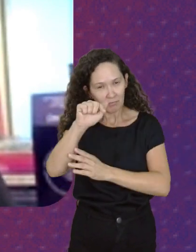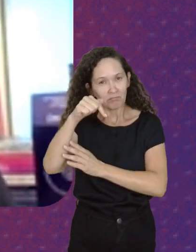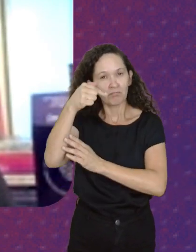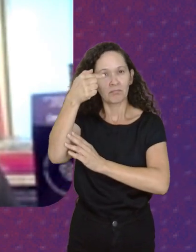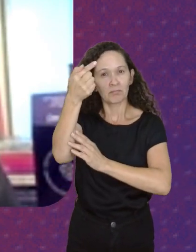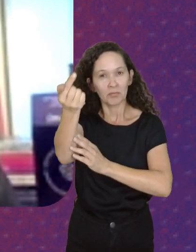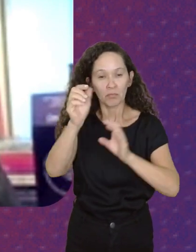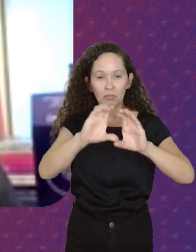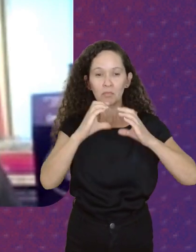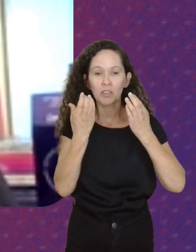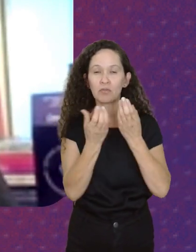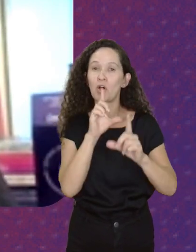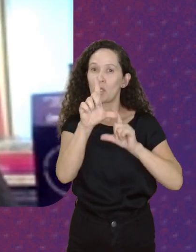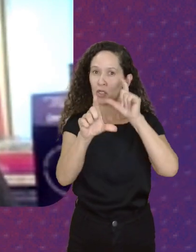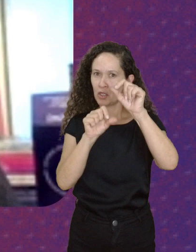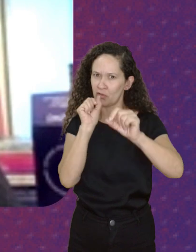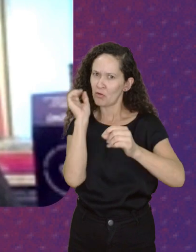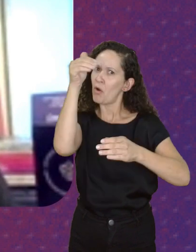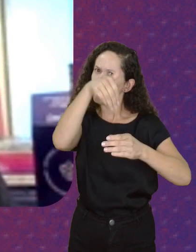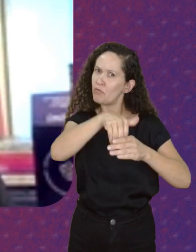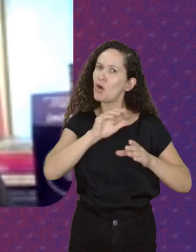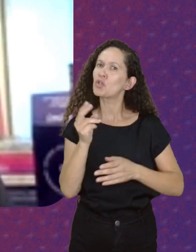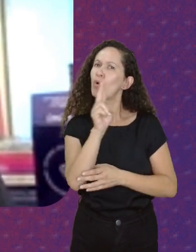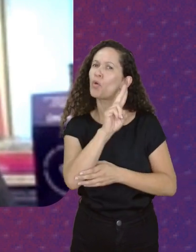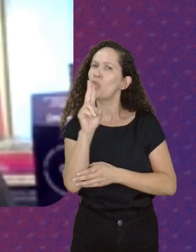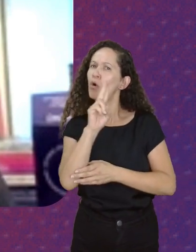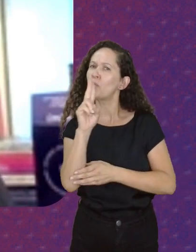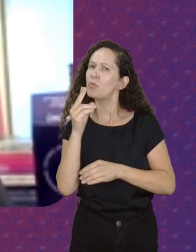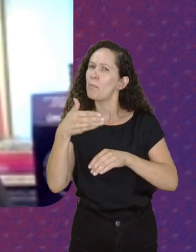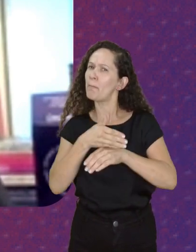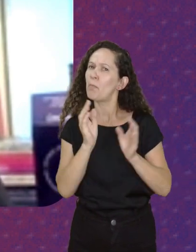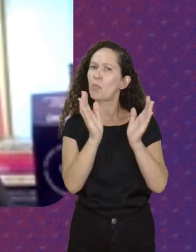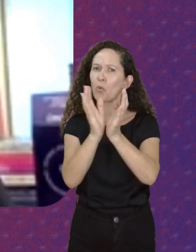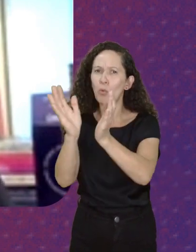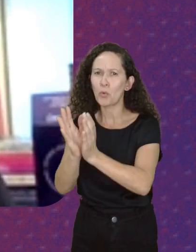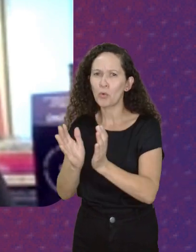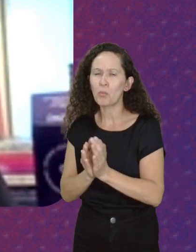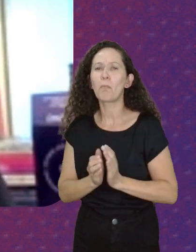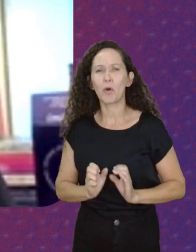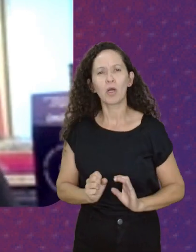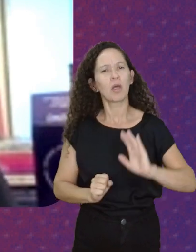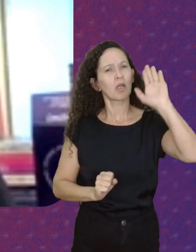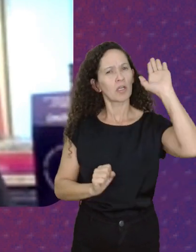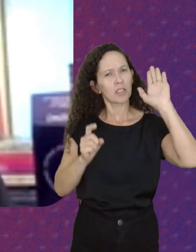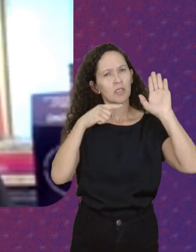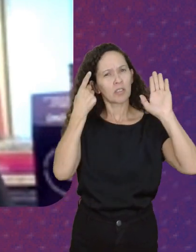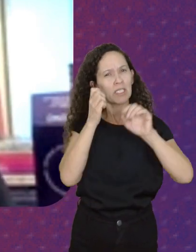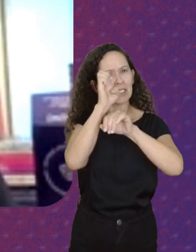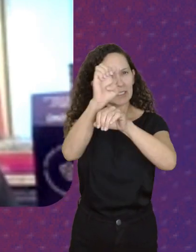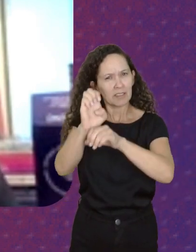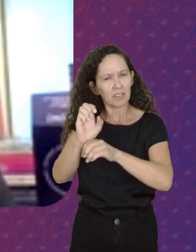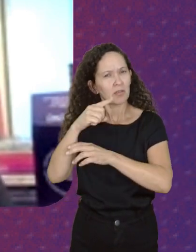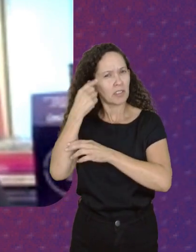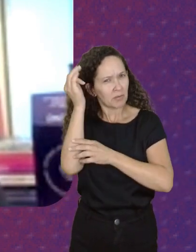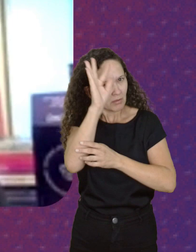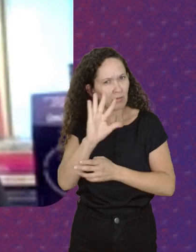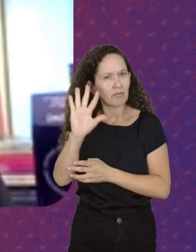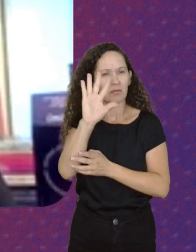na convenção se escolhe o seu nome para integrar a chapa, seja para candidatura a deputada estadual, deputada